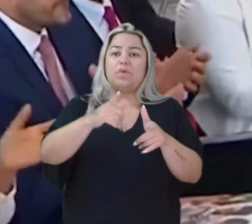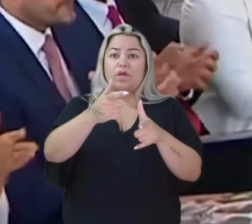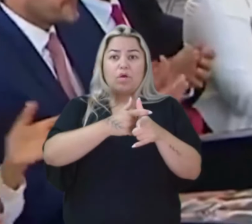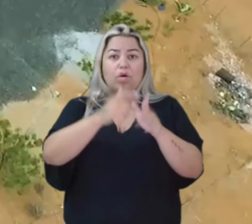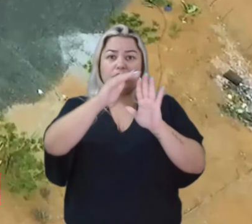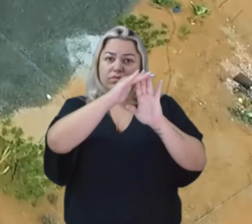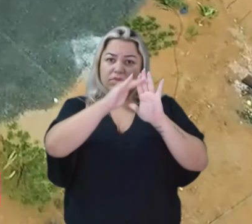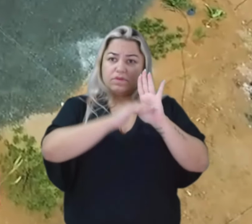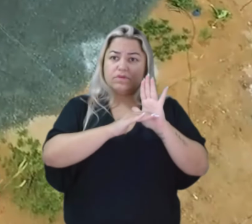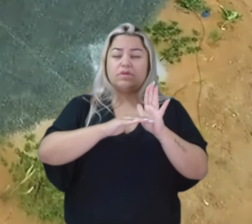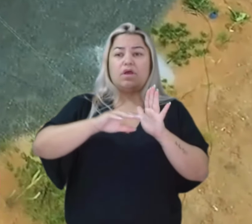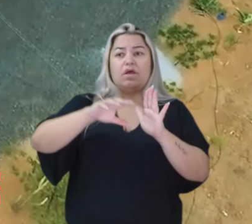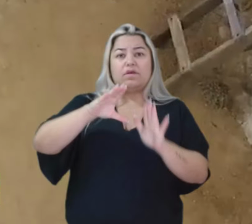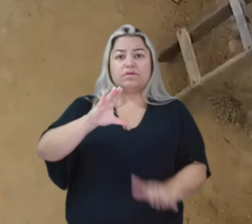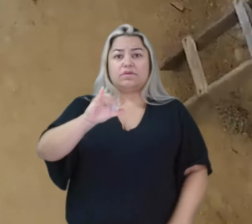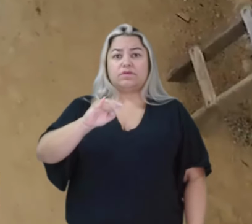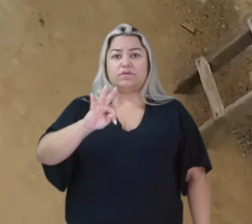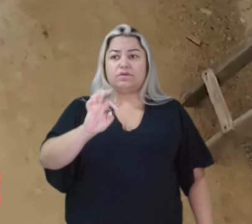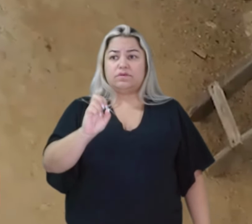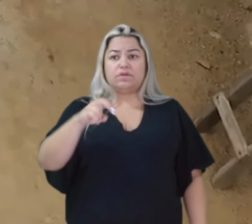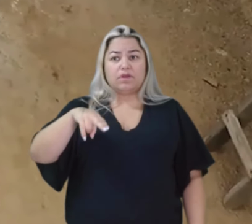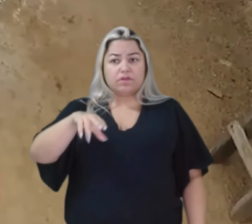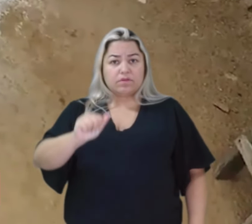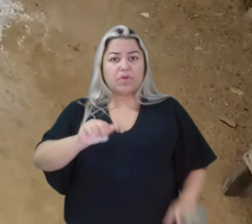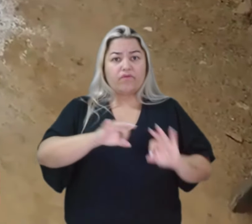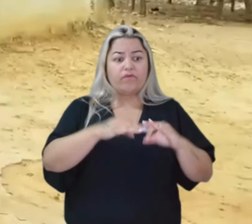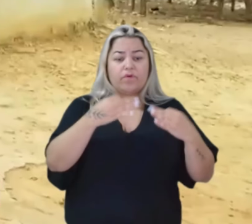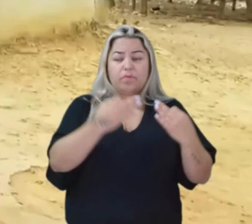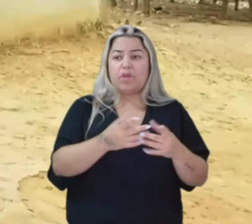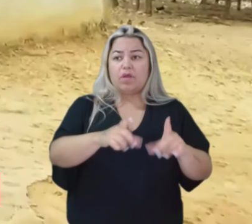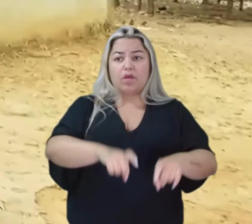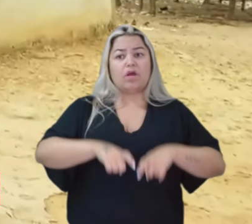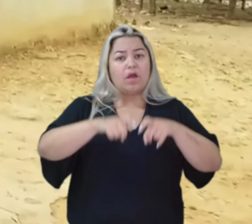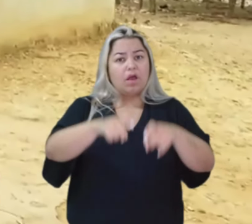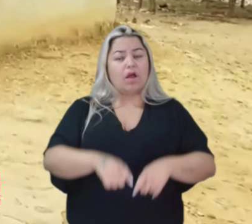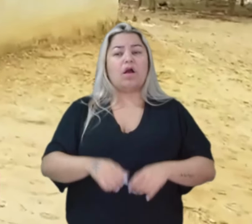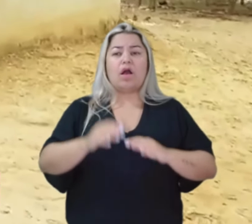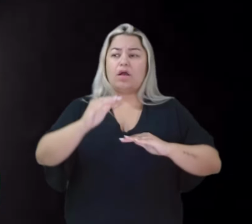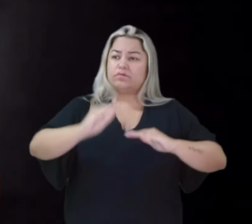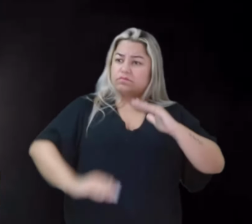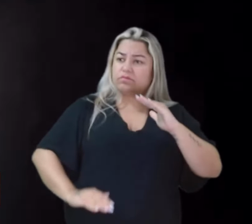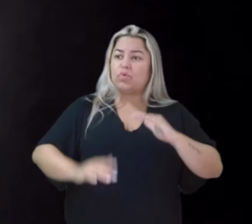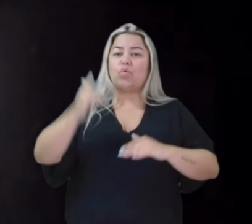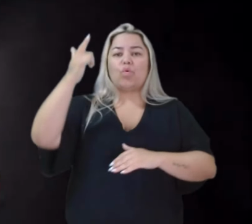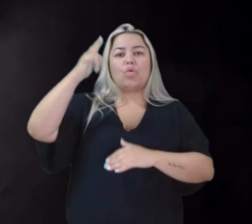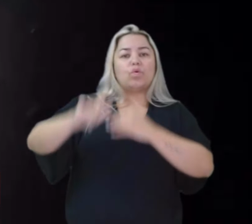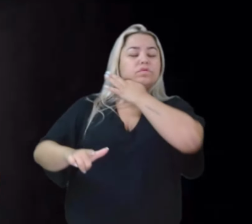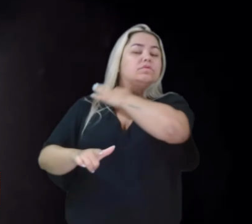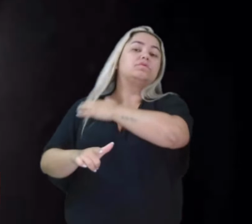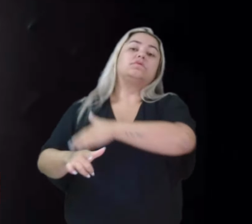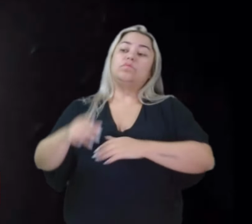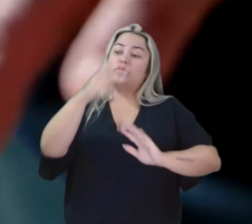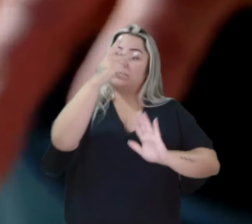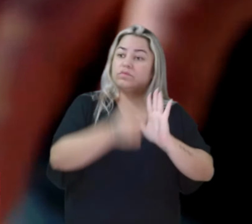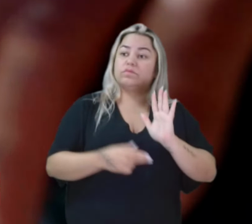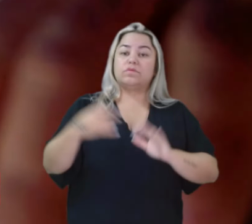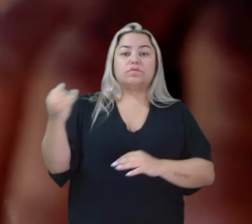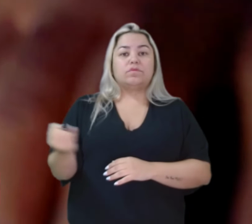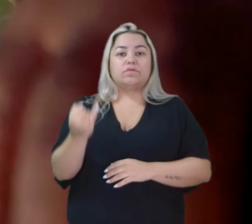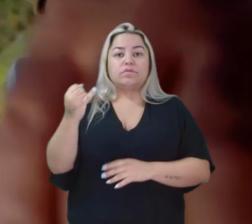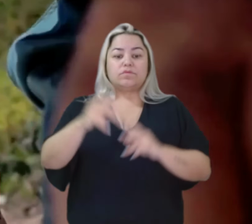programa Cisternas, esse último destinado para famílias rurais de baixa renda, além de outros projetos essenciais